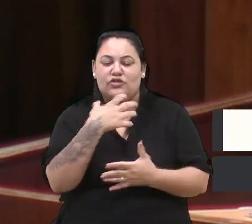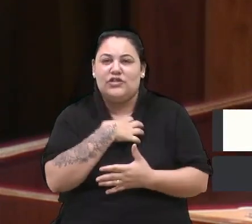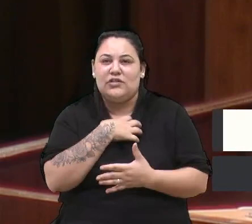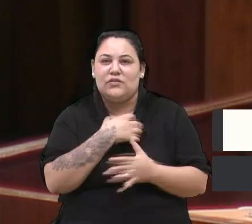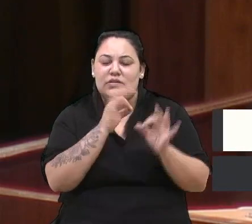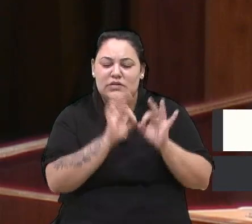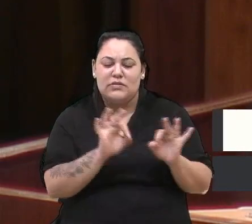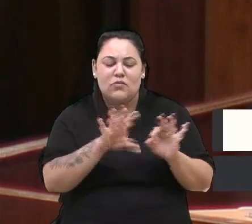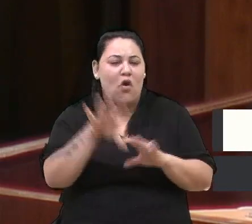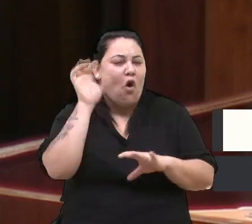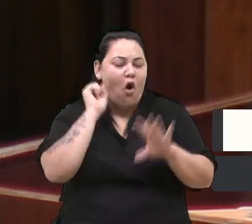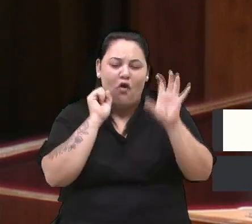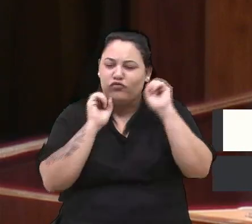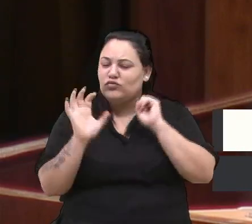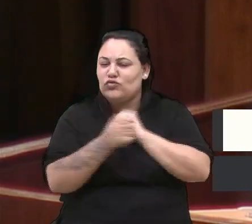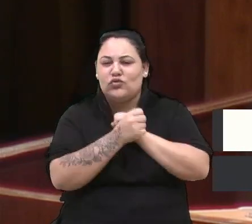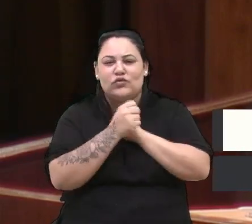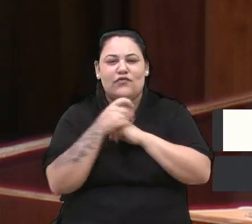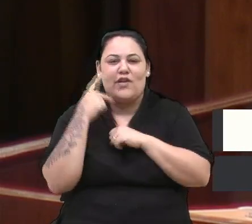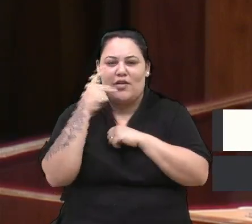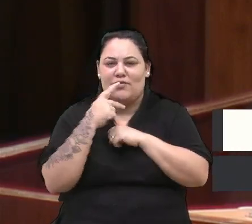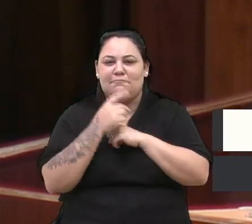ouvindo todos os vereadores.